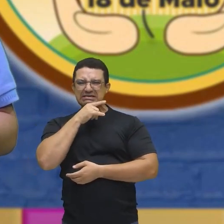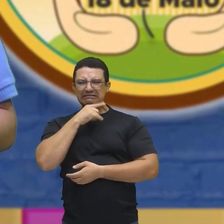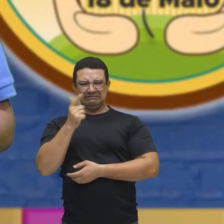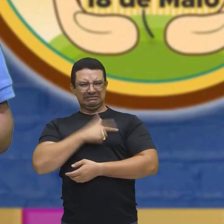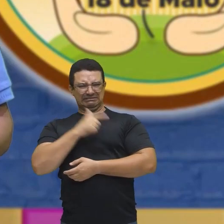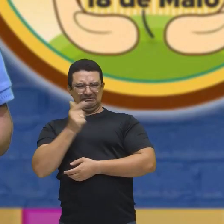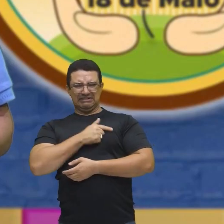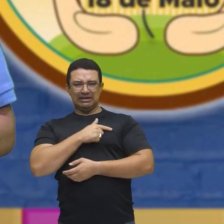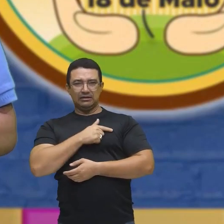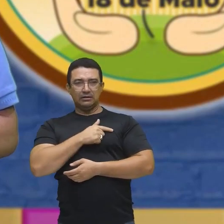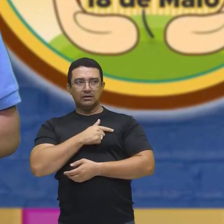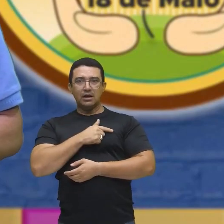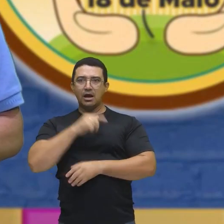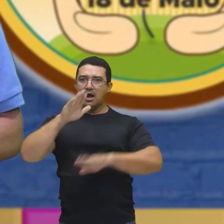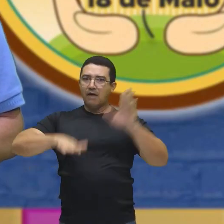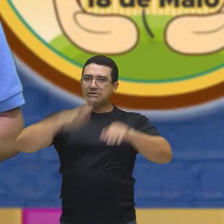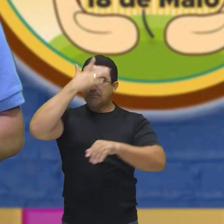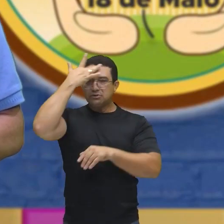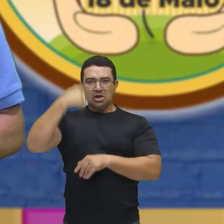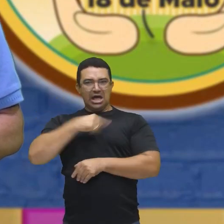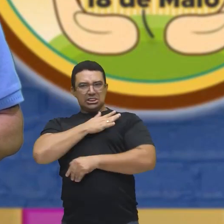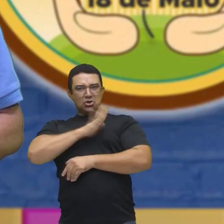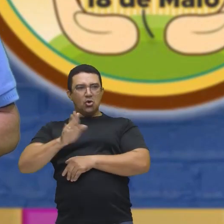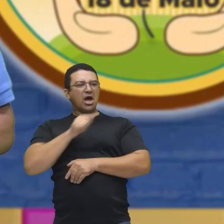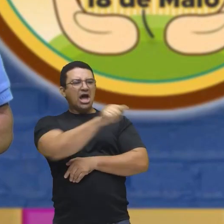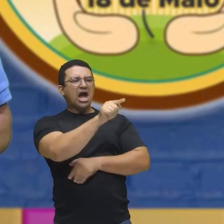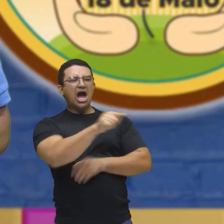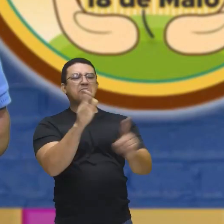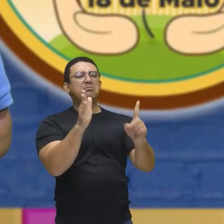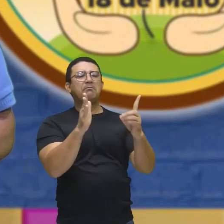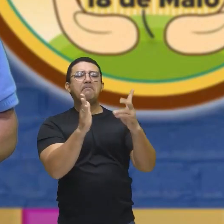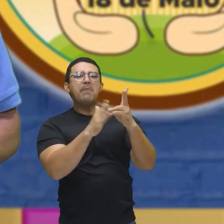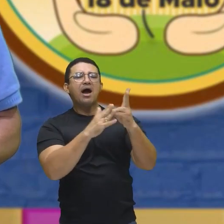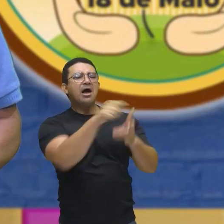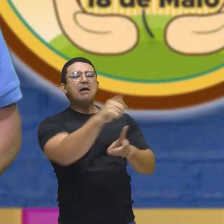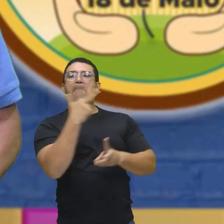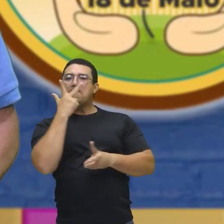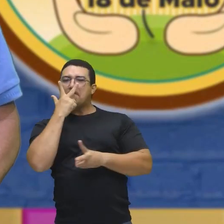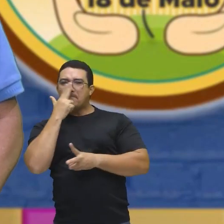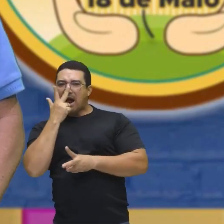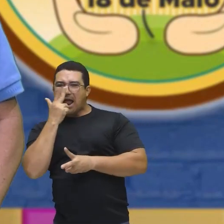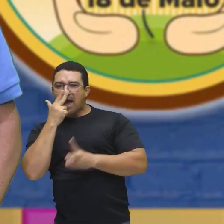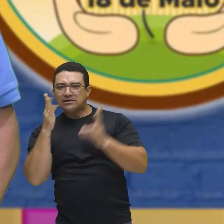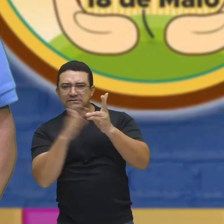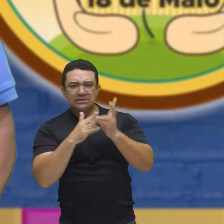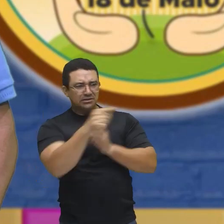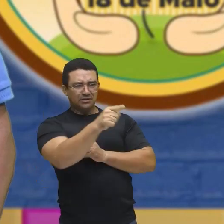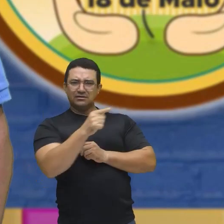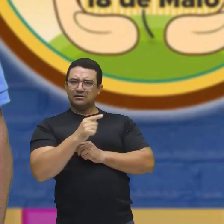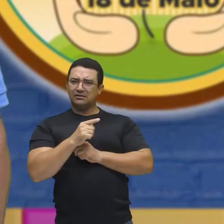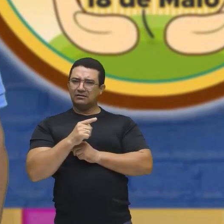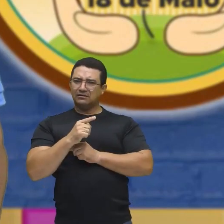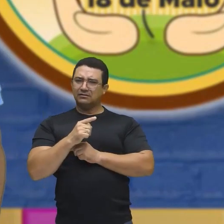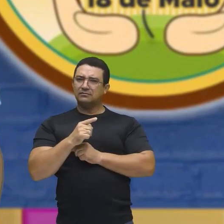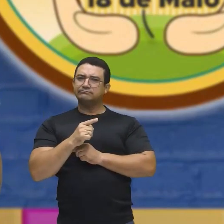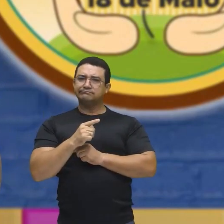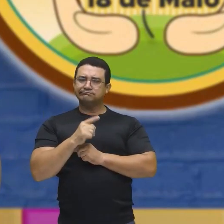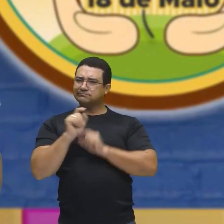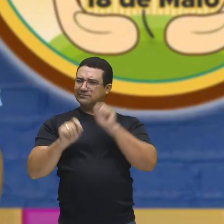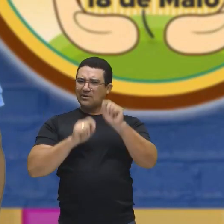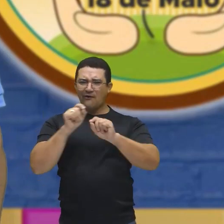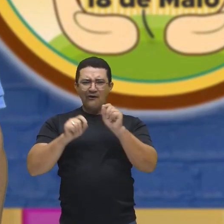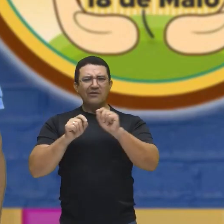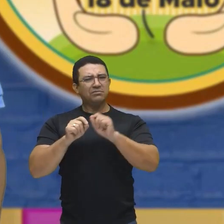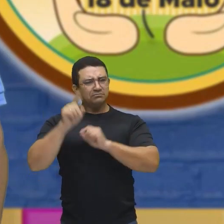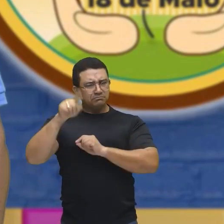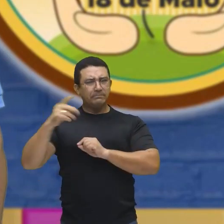ser chamado de índio, não gostam. Ah, tu parece um índio. Nossa, o quanto é importante ser chamado